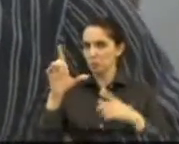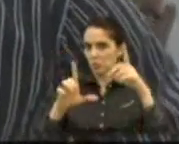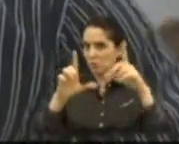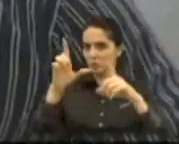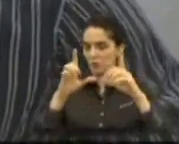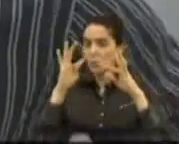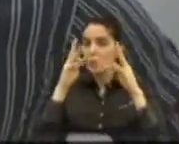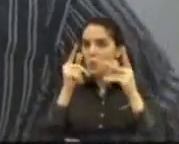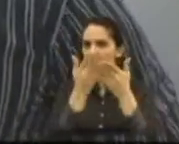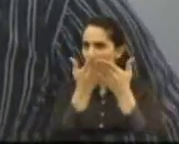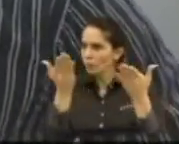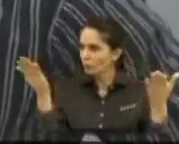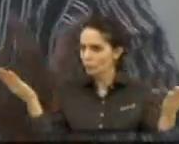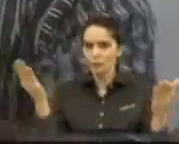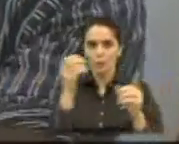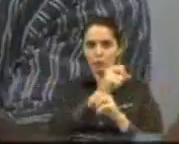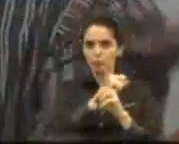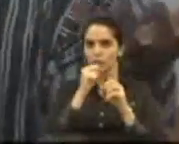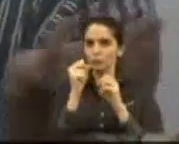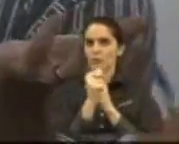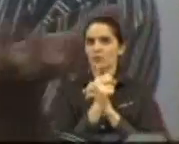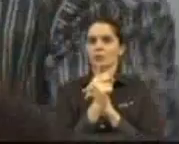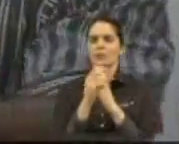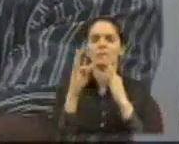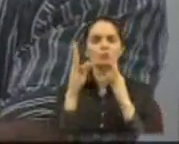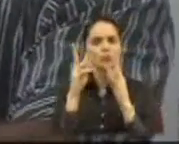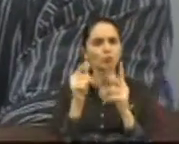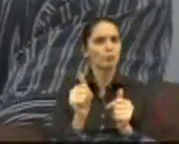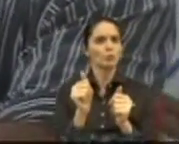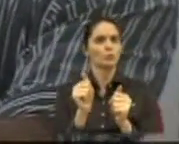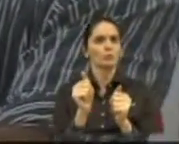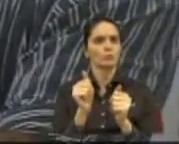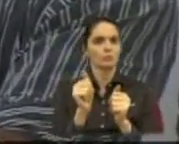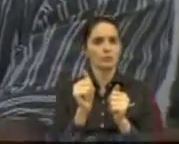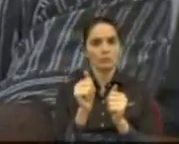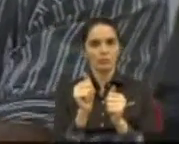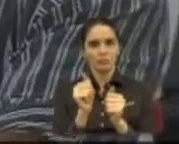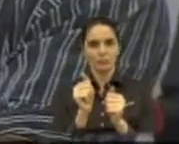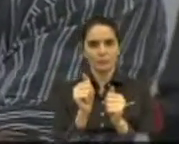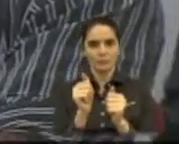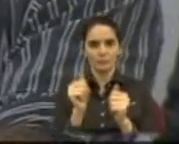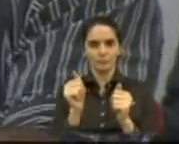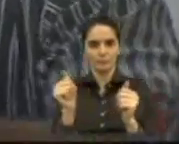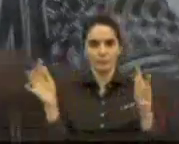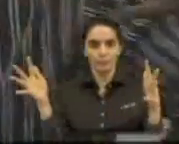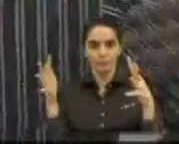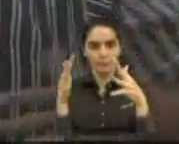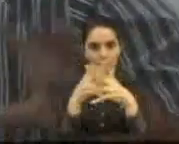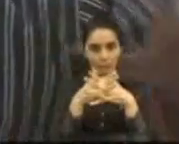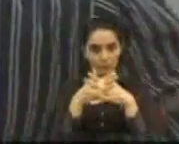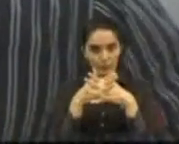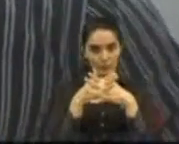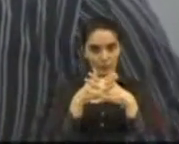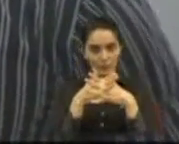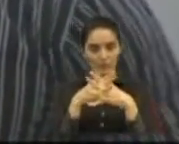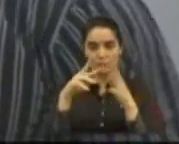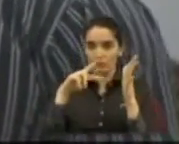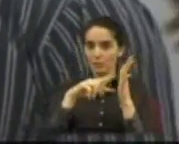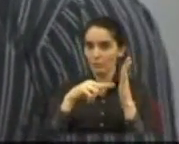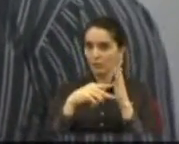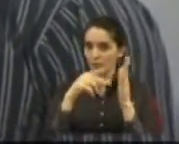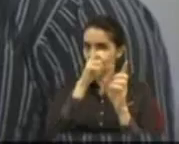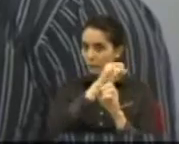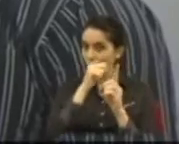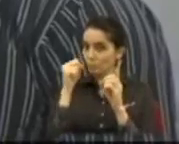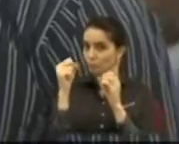todos nós, enquanto sociedade, todos os organismos vivos que, entrelaçados nessa teia de relações, formam aquilo que nós chamamos